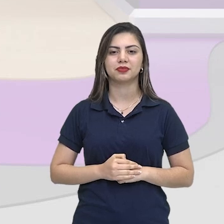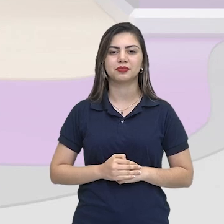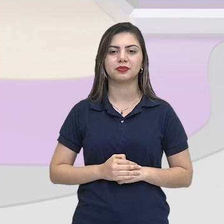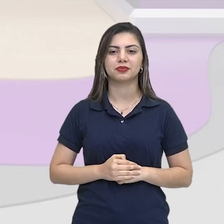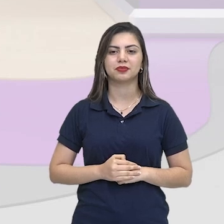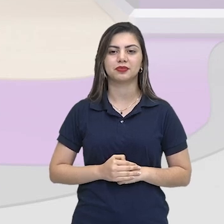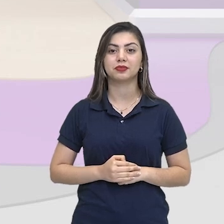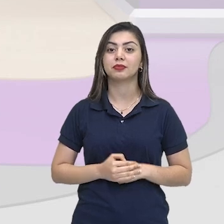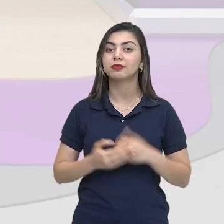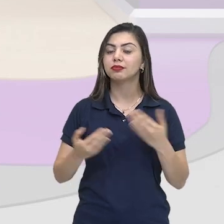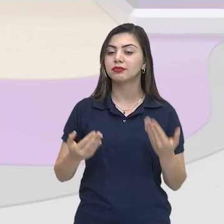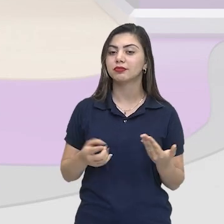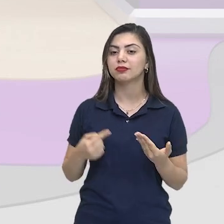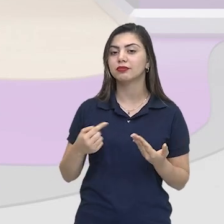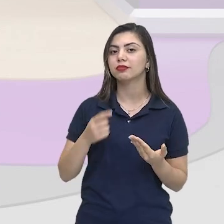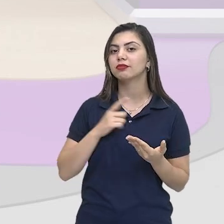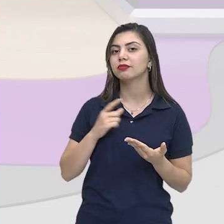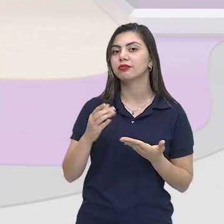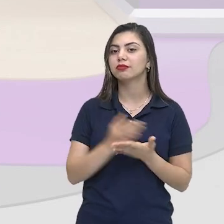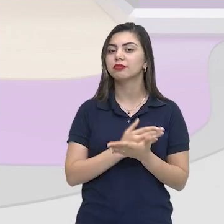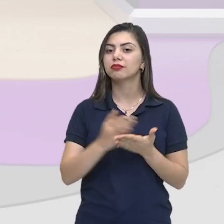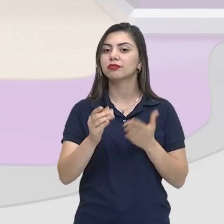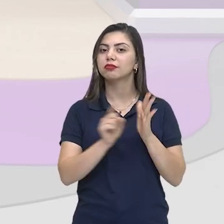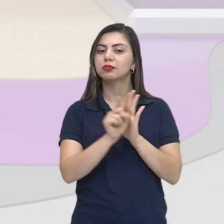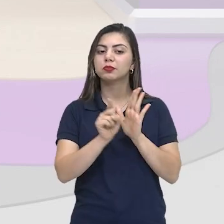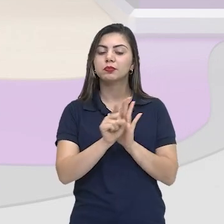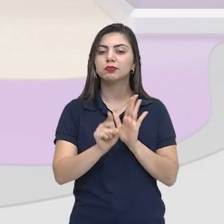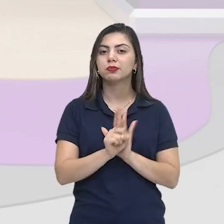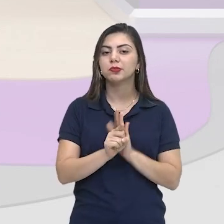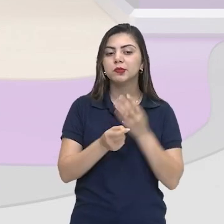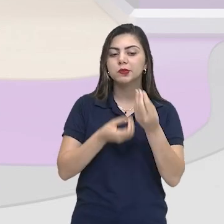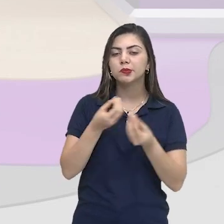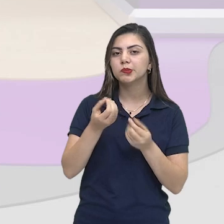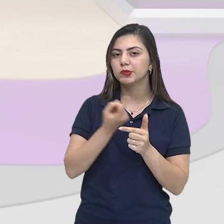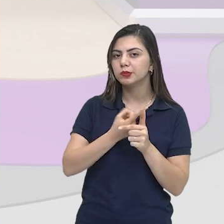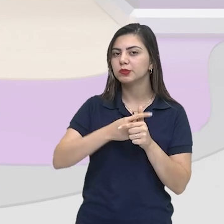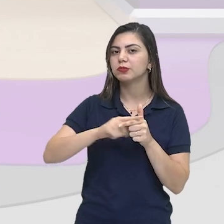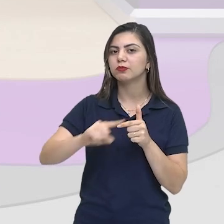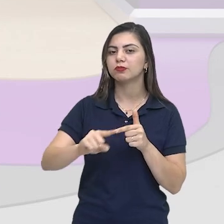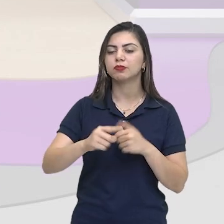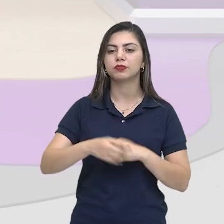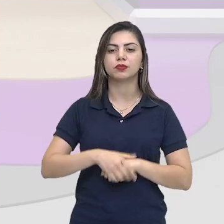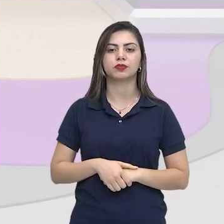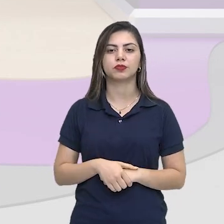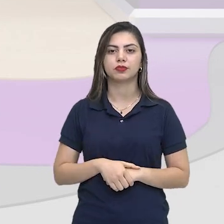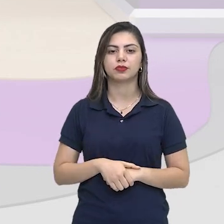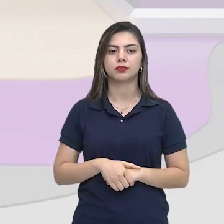Então, a gente tem alguns questionamentos aqui sobre essa divisão dos números decimais.